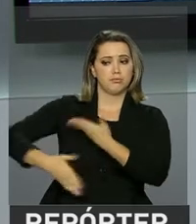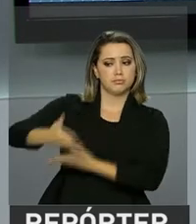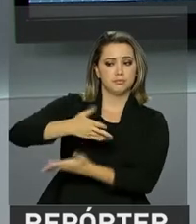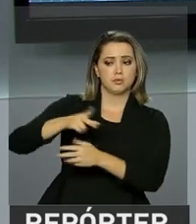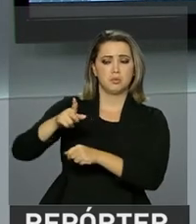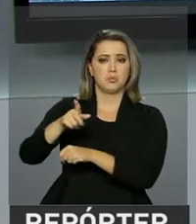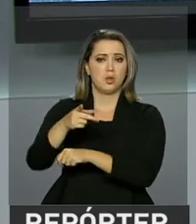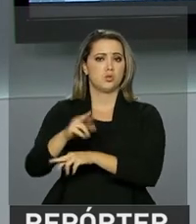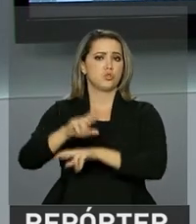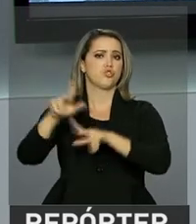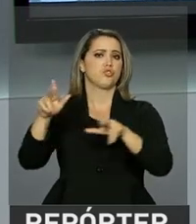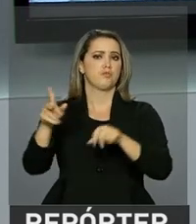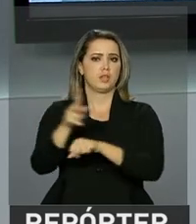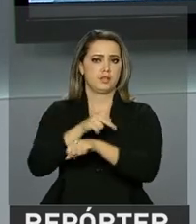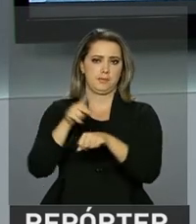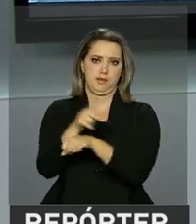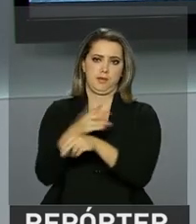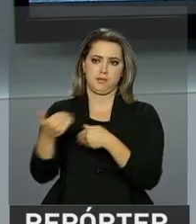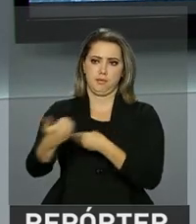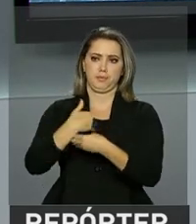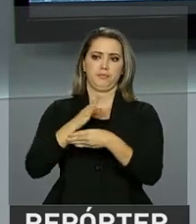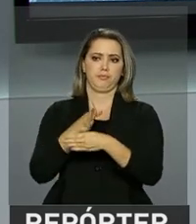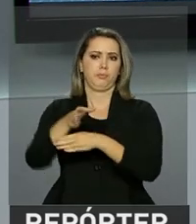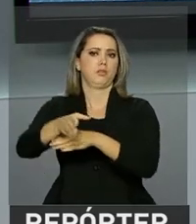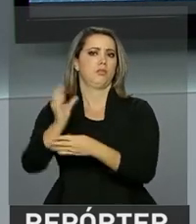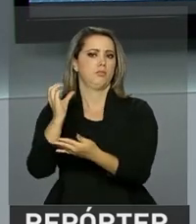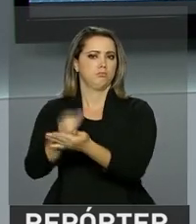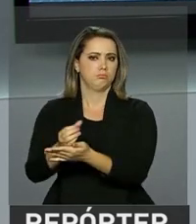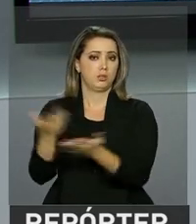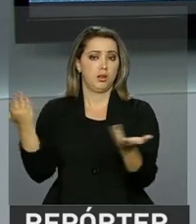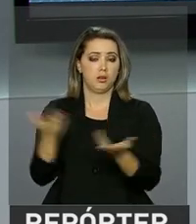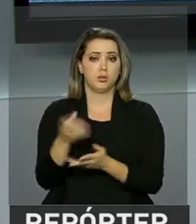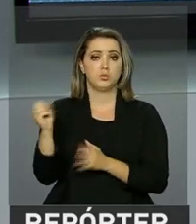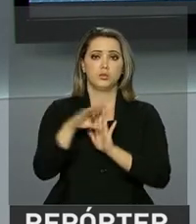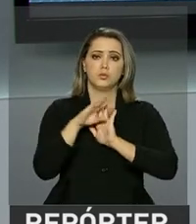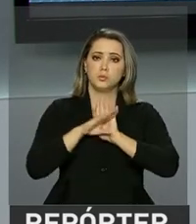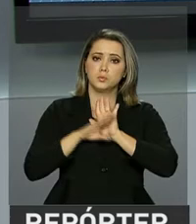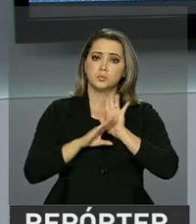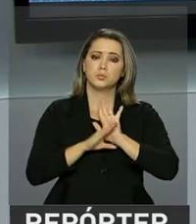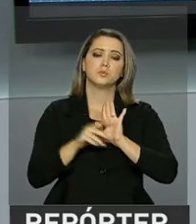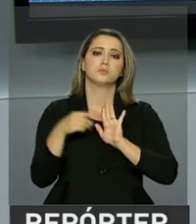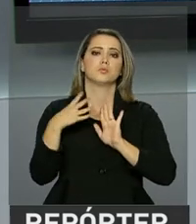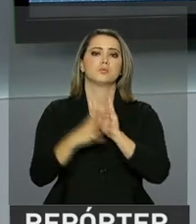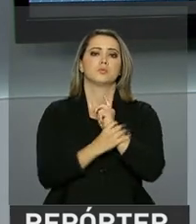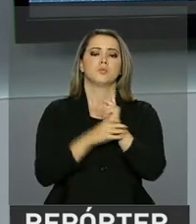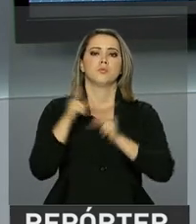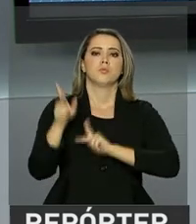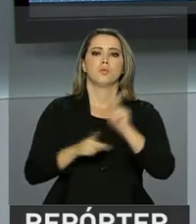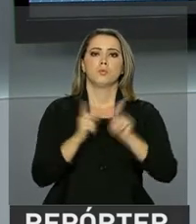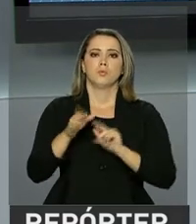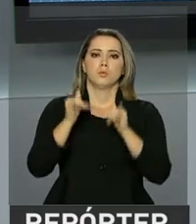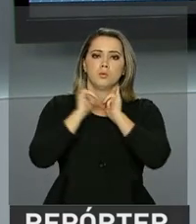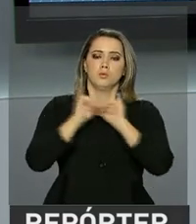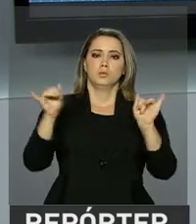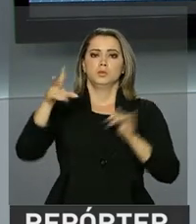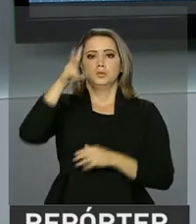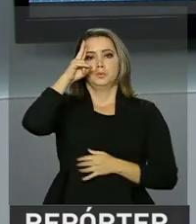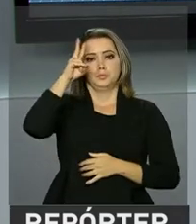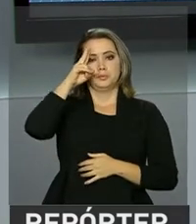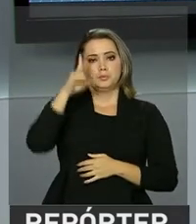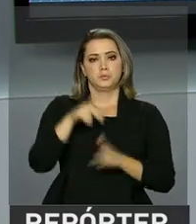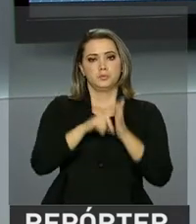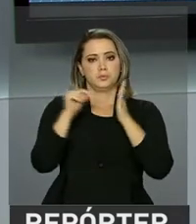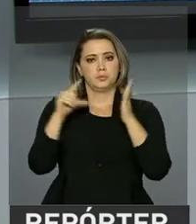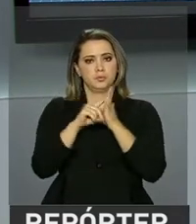seja entre países esse é o objetivo da nova fase do plano nacional de segurança pública anunciada nesta segunda